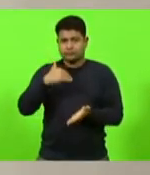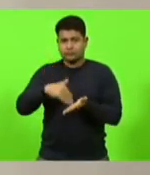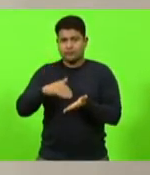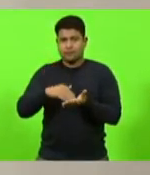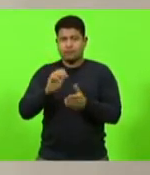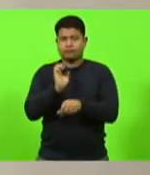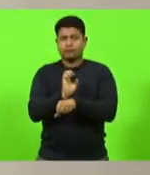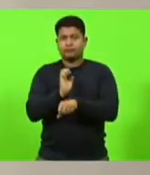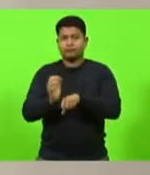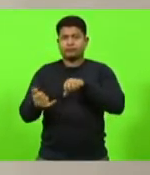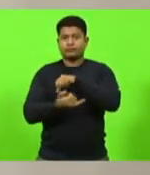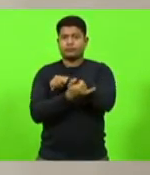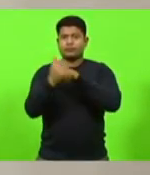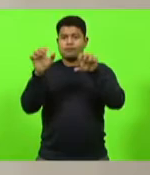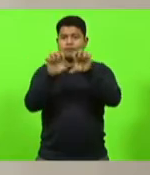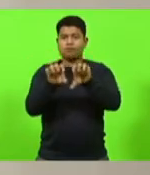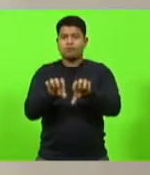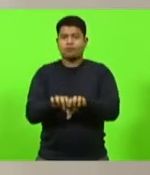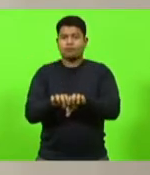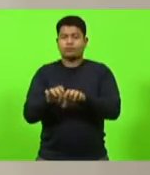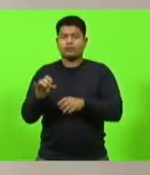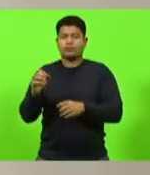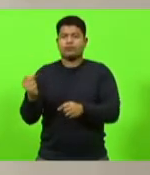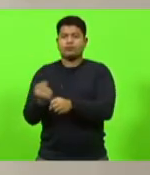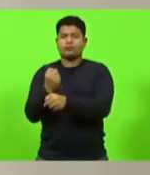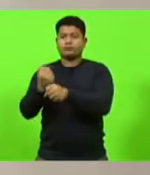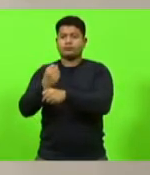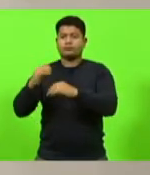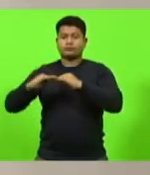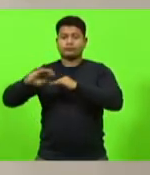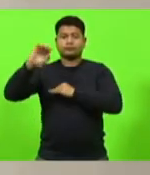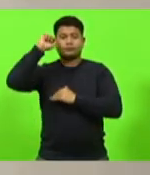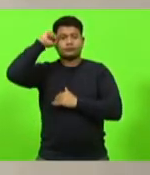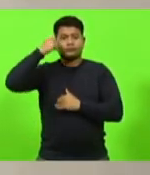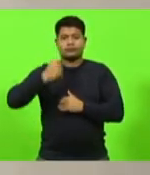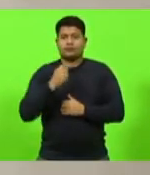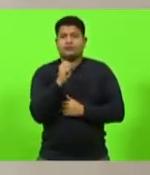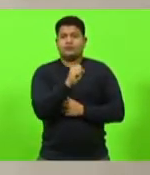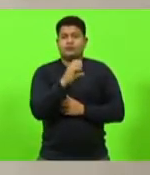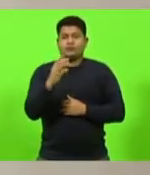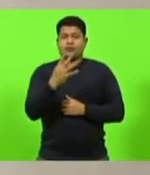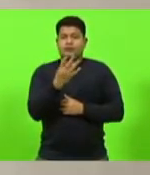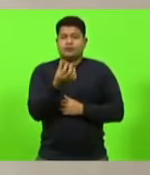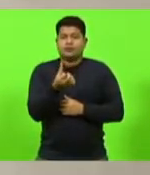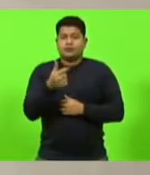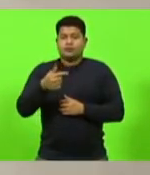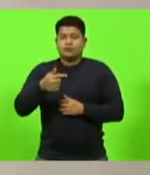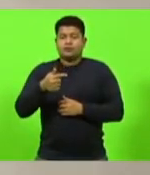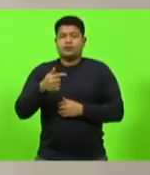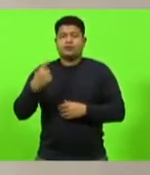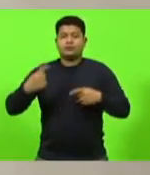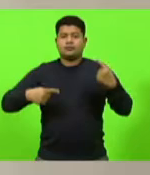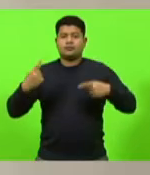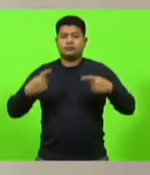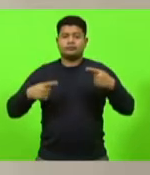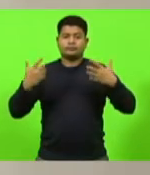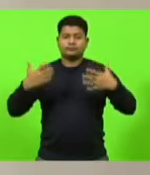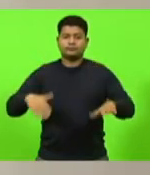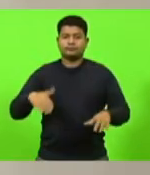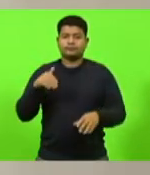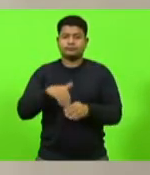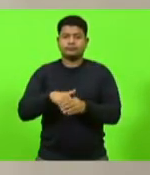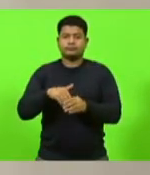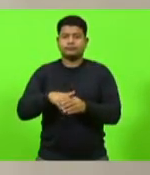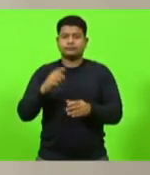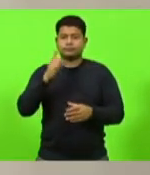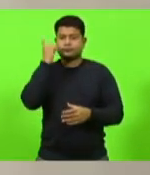Estado da Infraestrutura informações acerca da obra que prevê a pavimentação da SC-467. Em discussão. Não havendo quem queira discutir, em